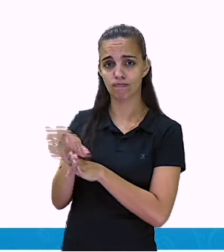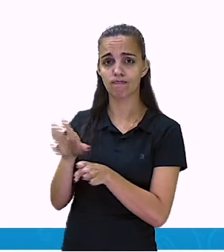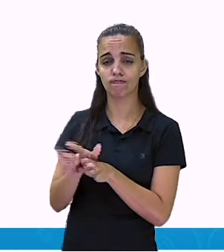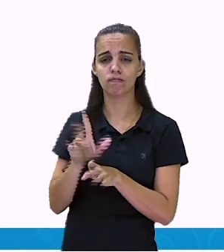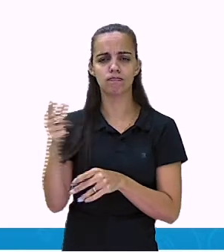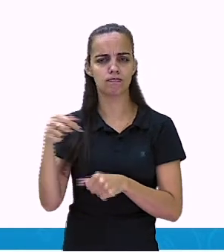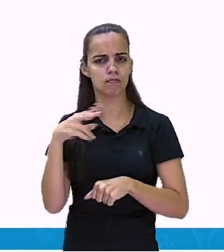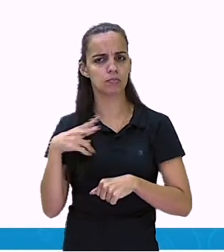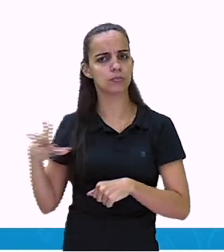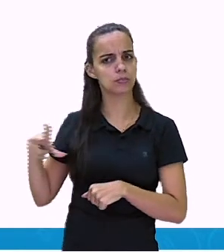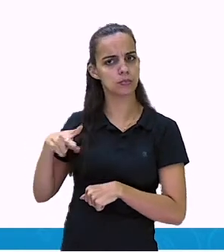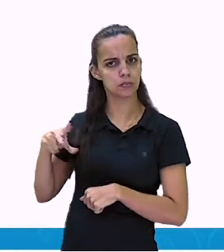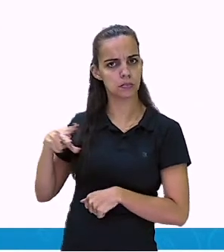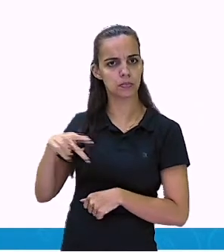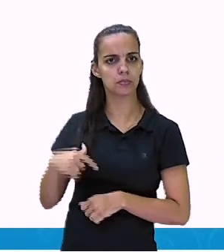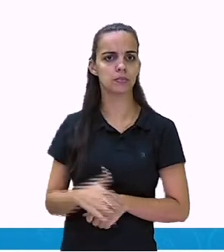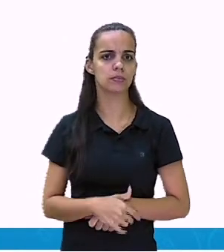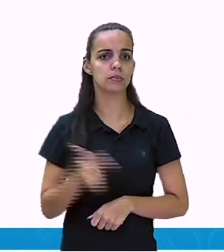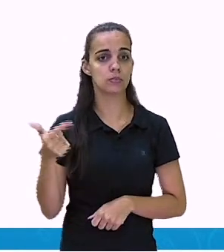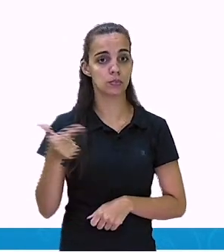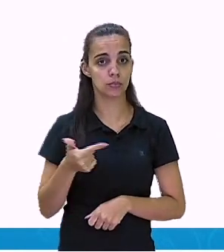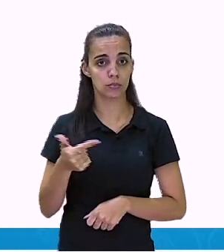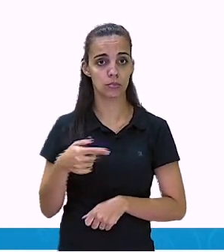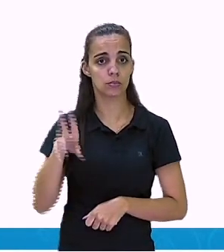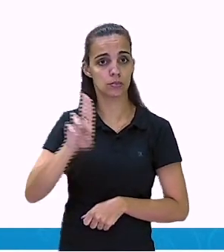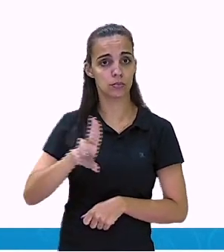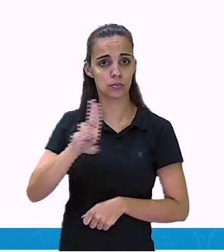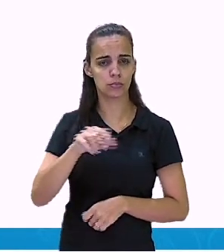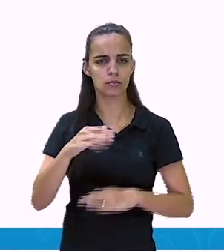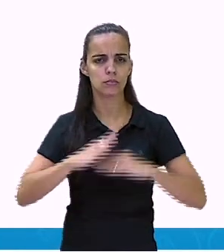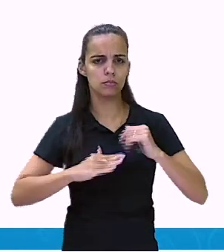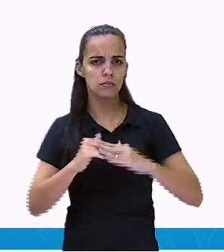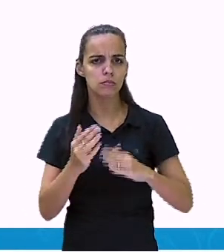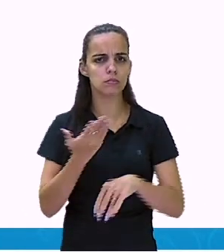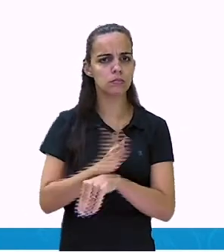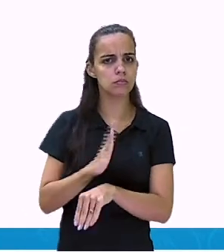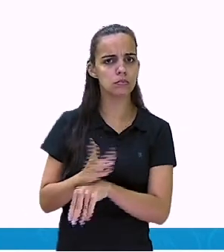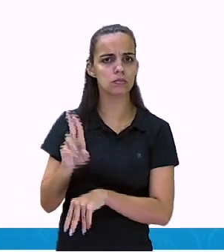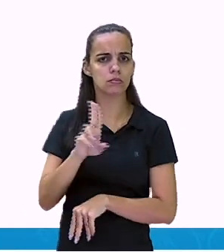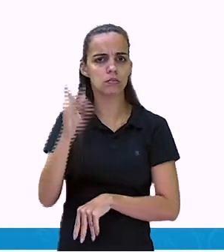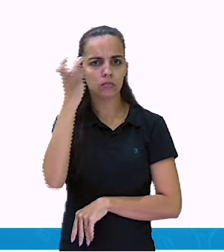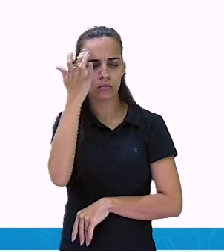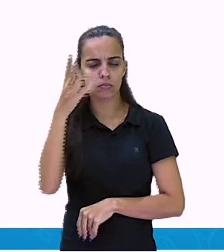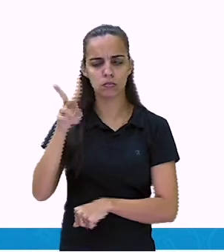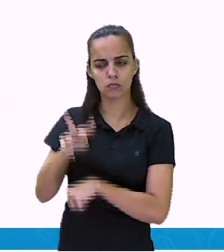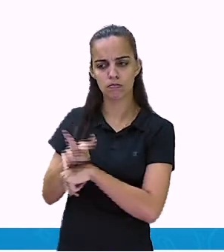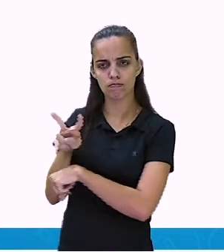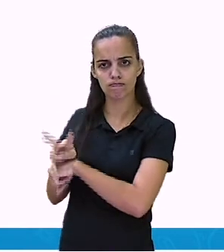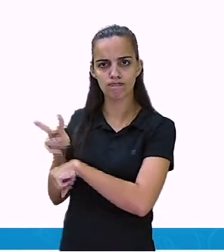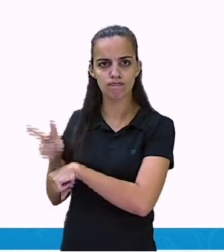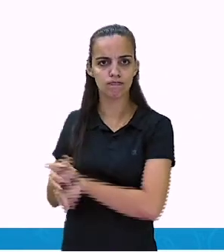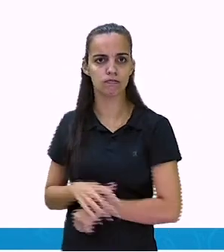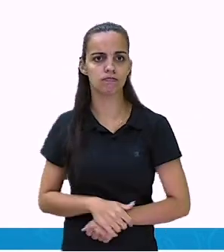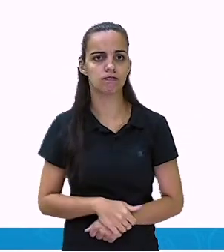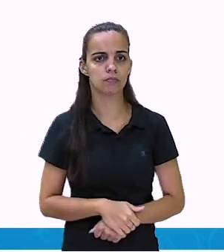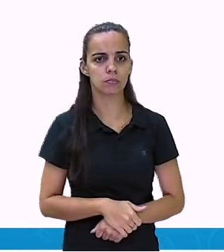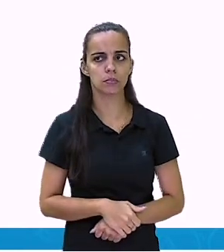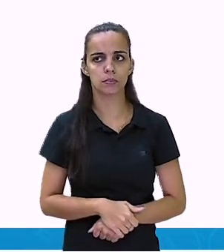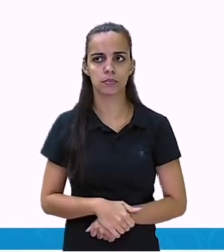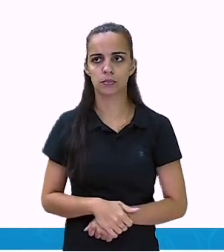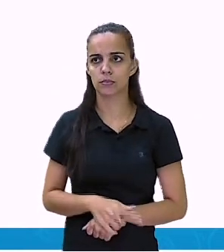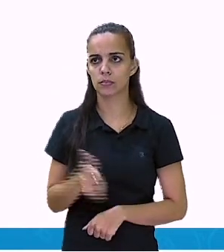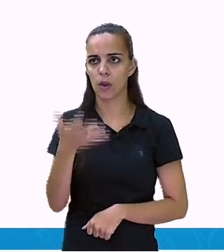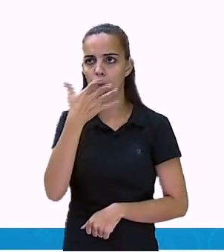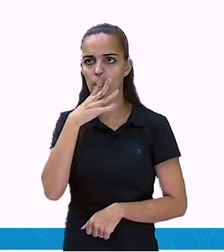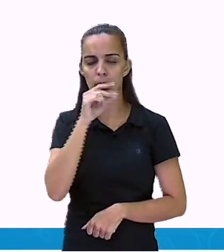orientar sobre a privacidade. Utilizar práticas que facilitem seu monitoramento, né? O pai está